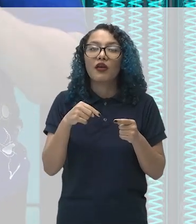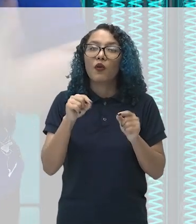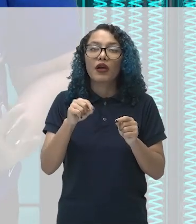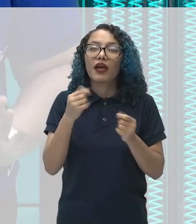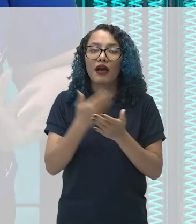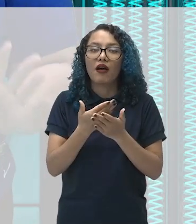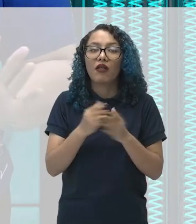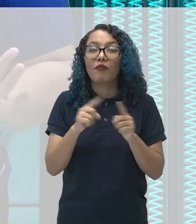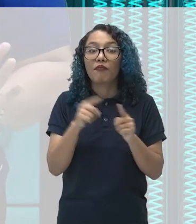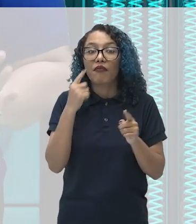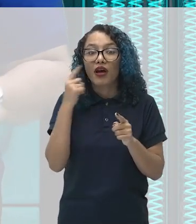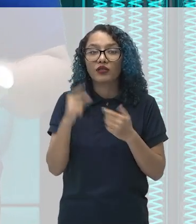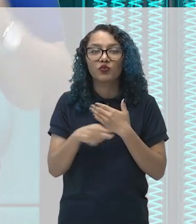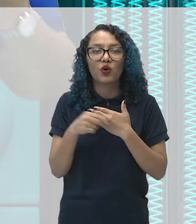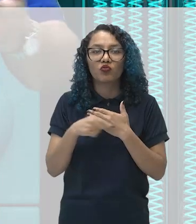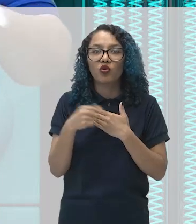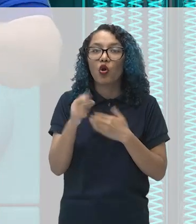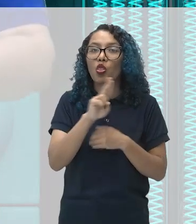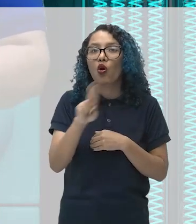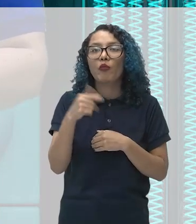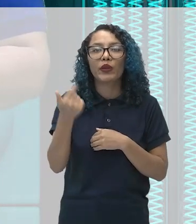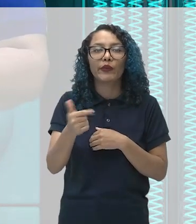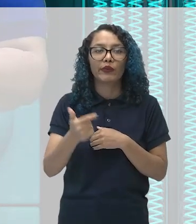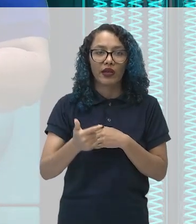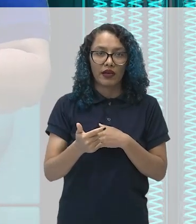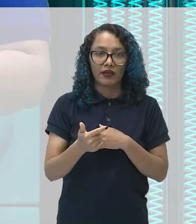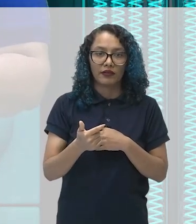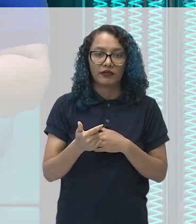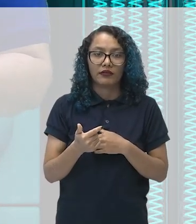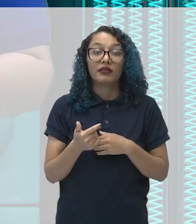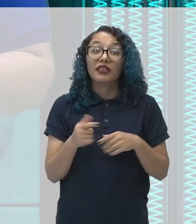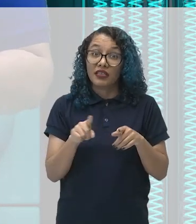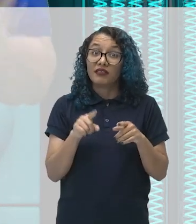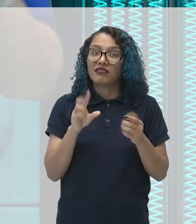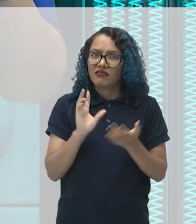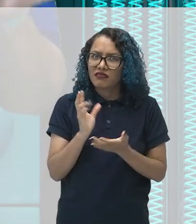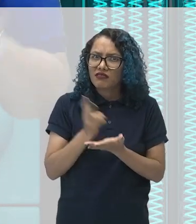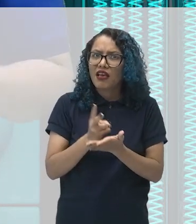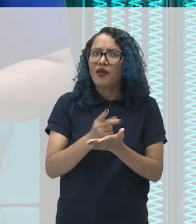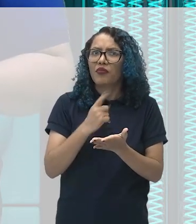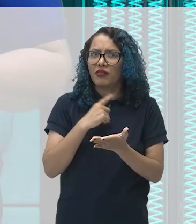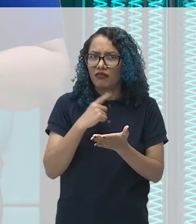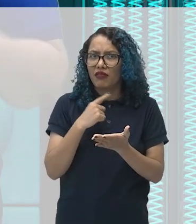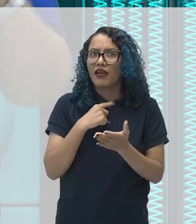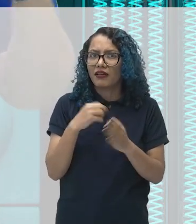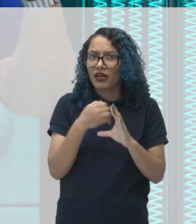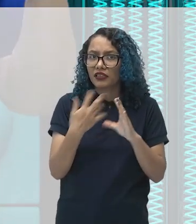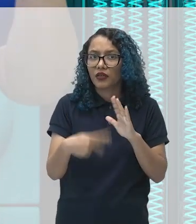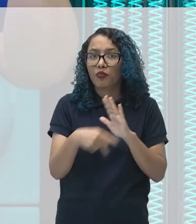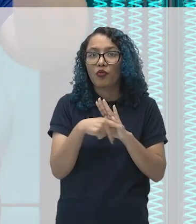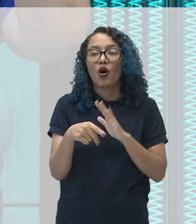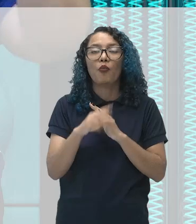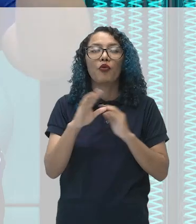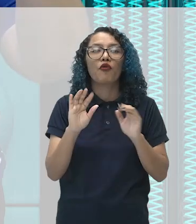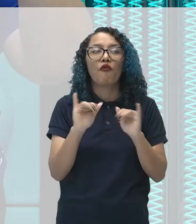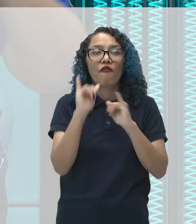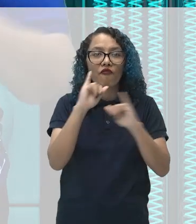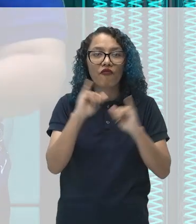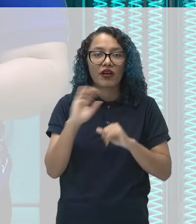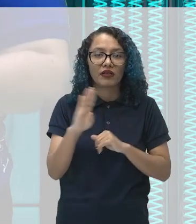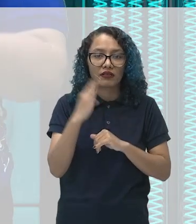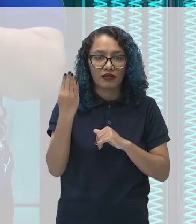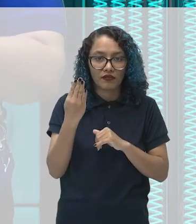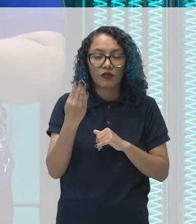aqui não se identifica de fato. E é isso muito comum em fake news. Não tem um autor, não tem um dia